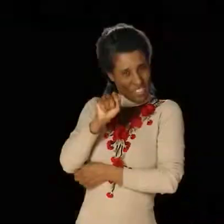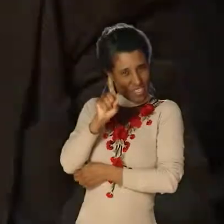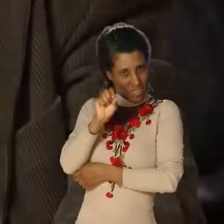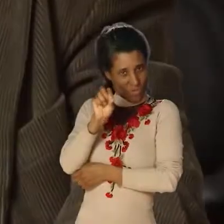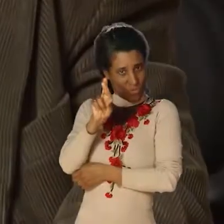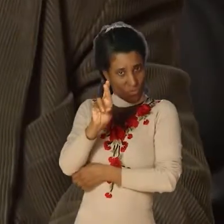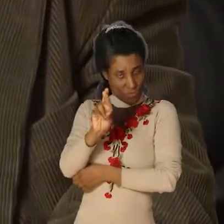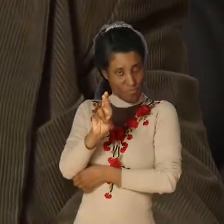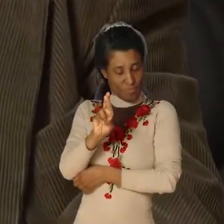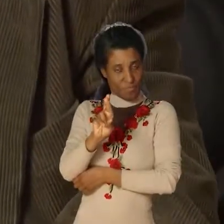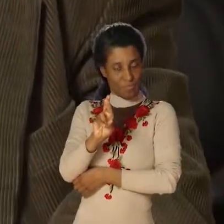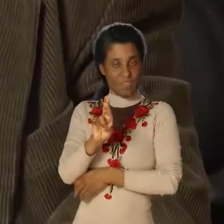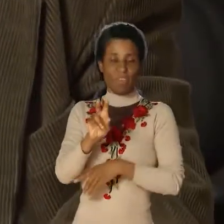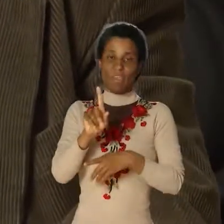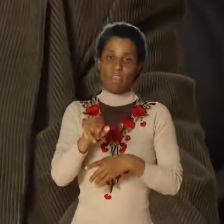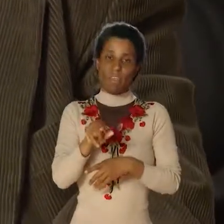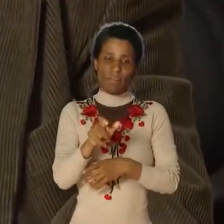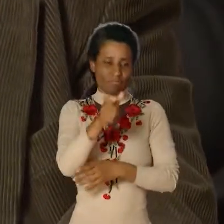O xangador,